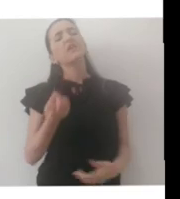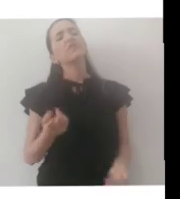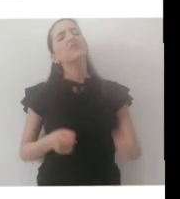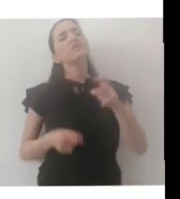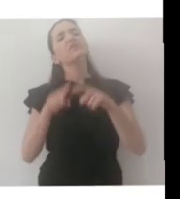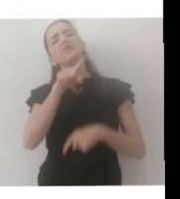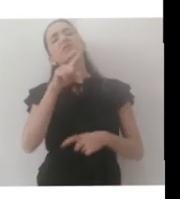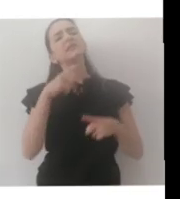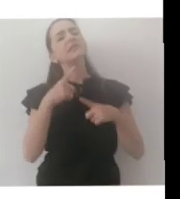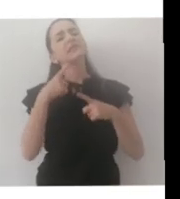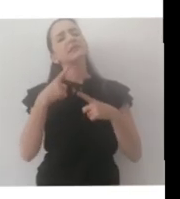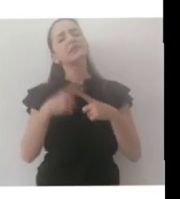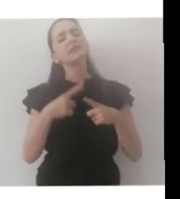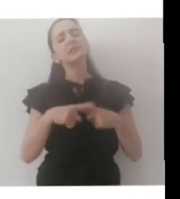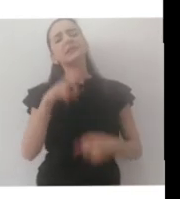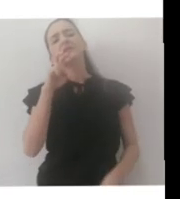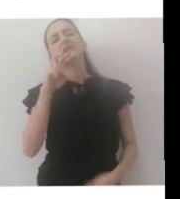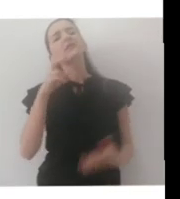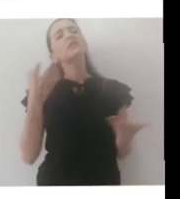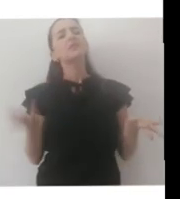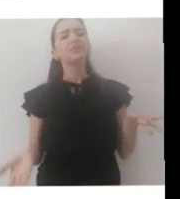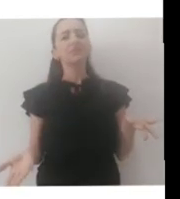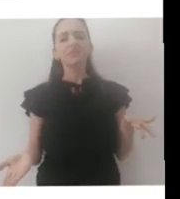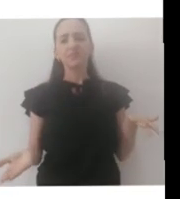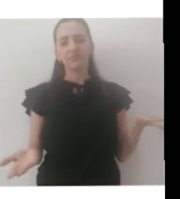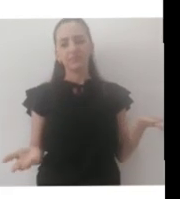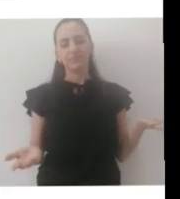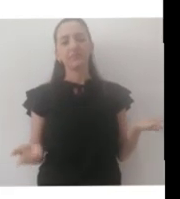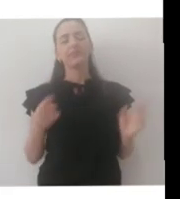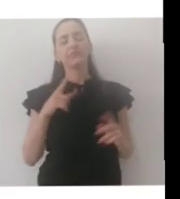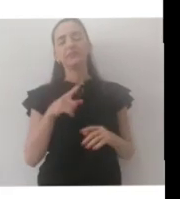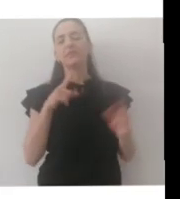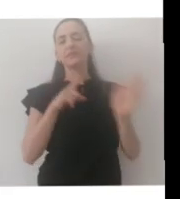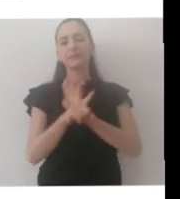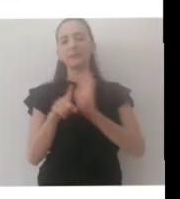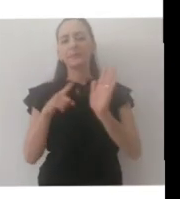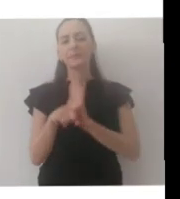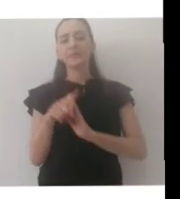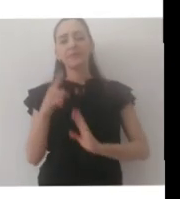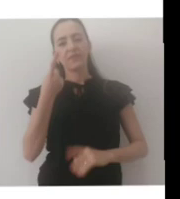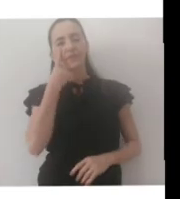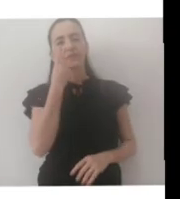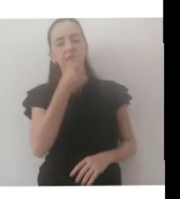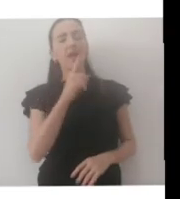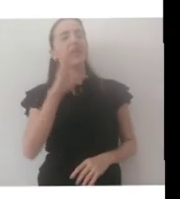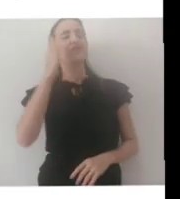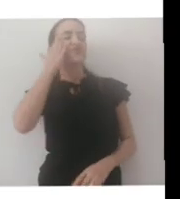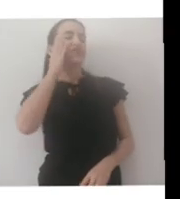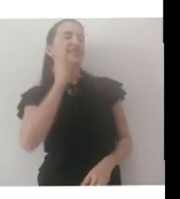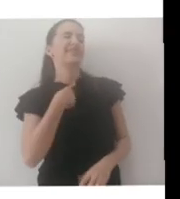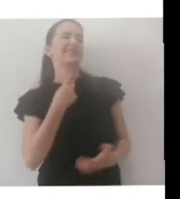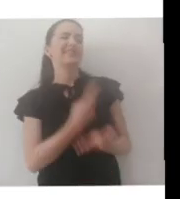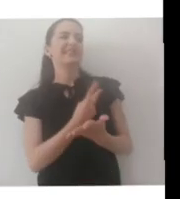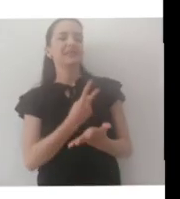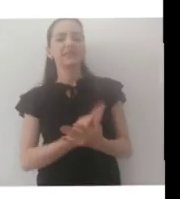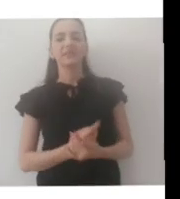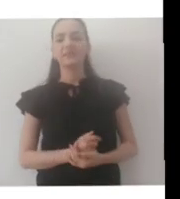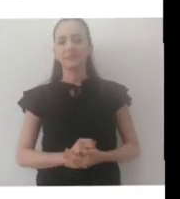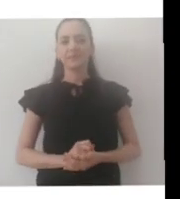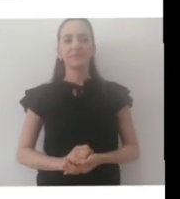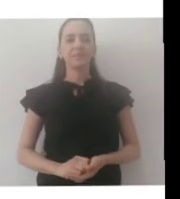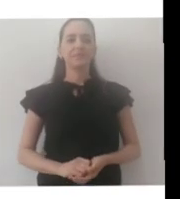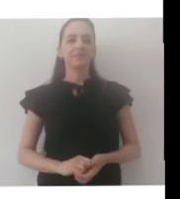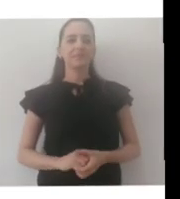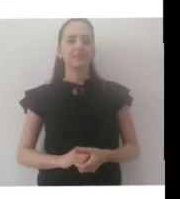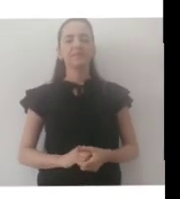perceber que 2 mais 4 é 6 e não 5. Como foi que você conseguiu esse 5? Vai instigando até a criança